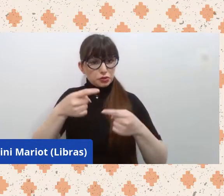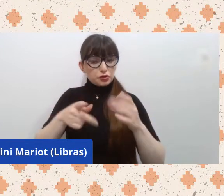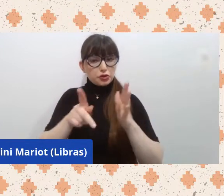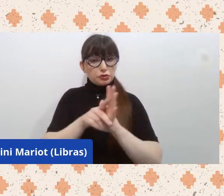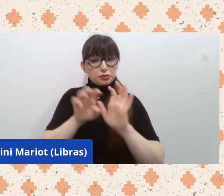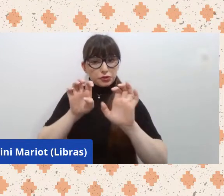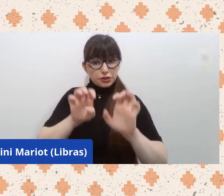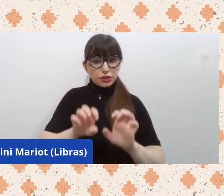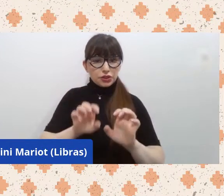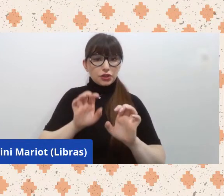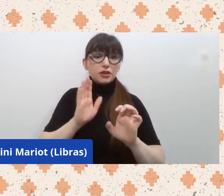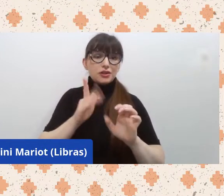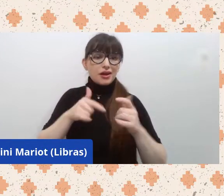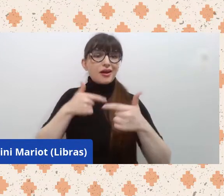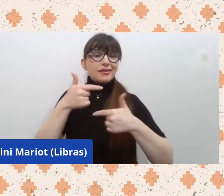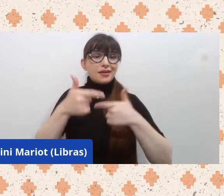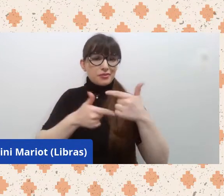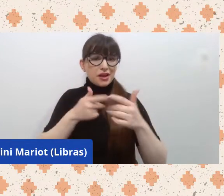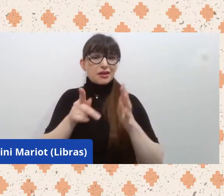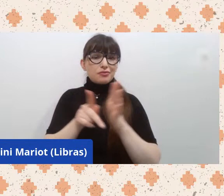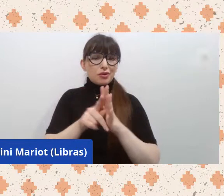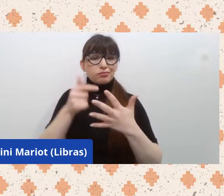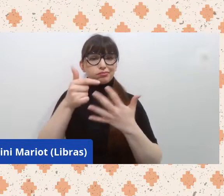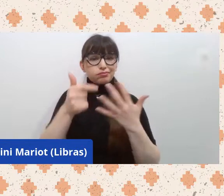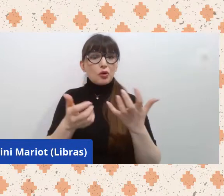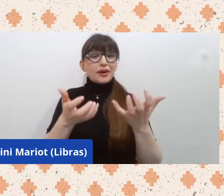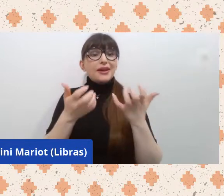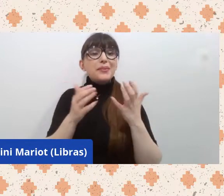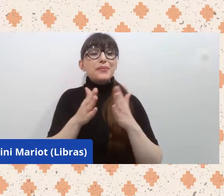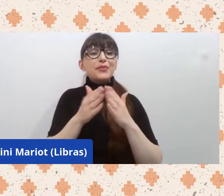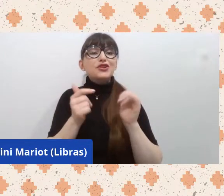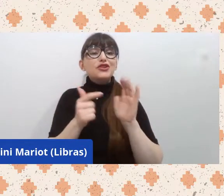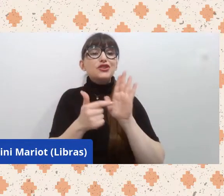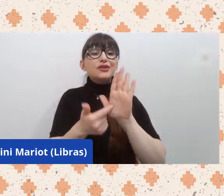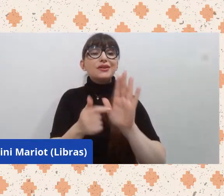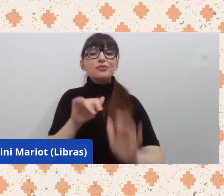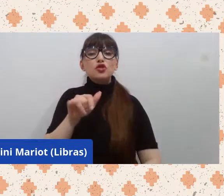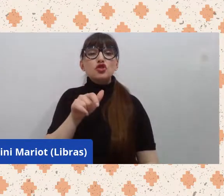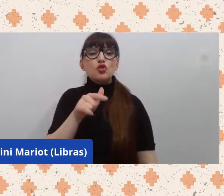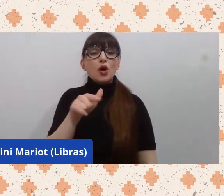essas questões. Então, eu pediria para o João colocar